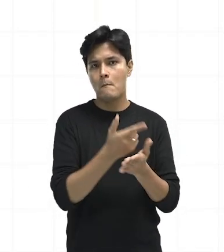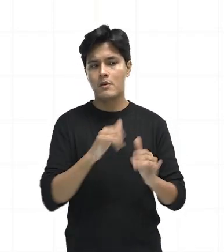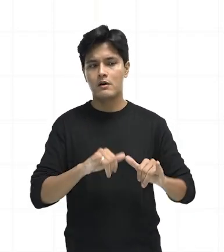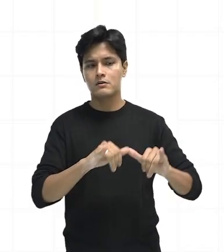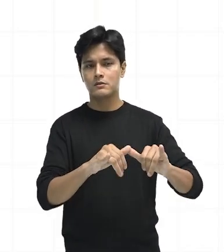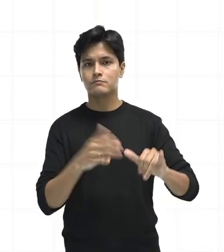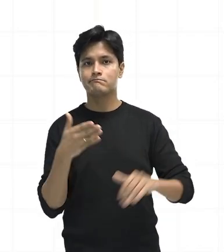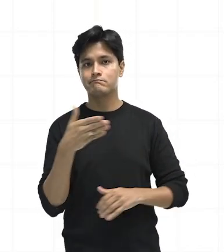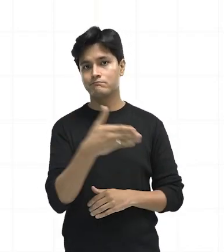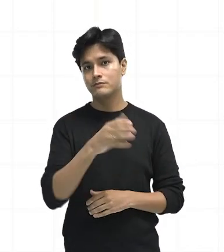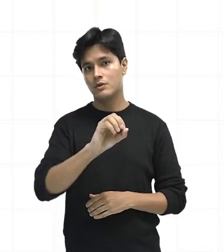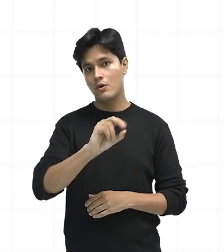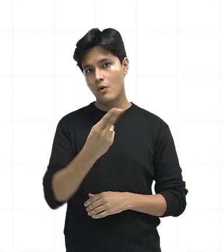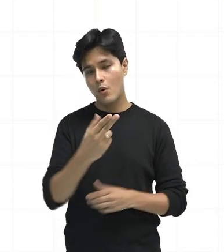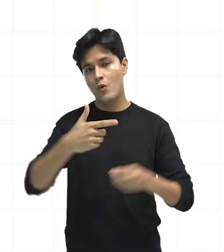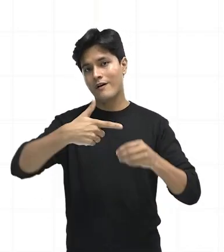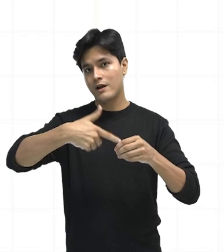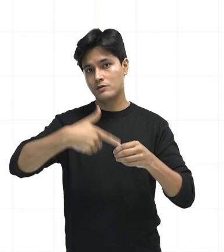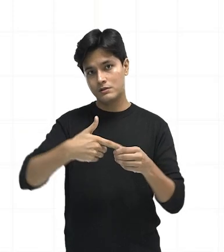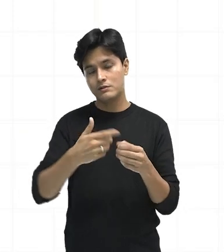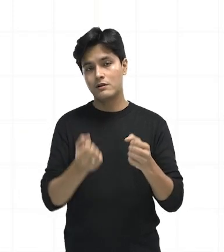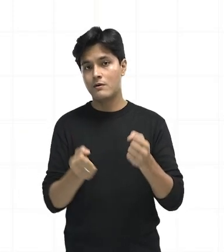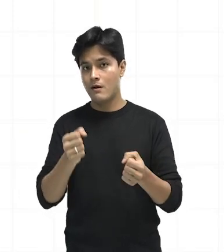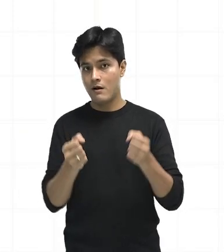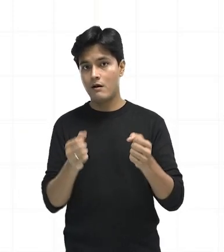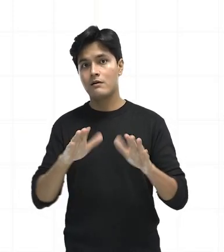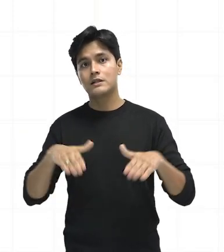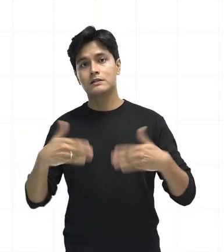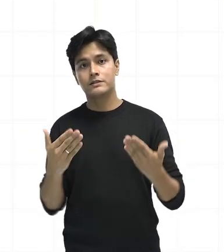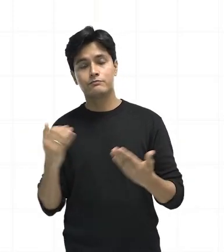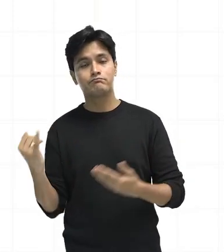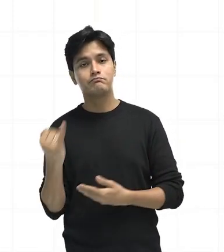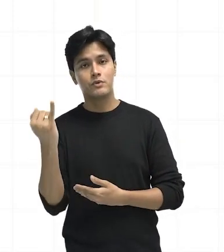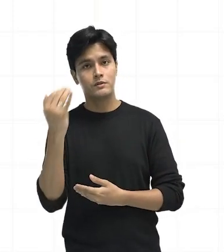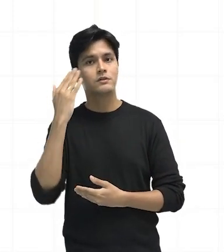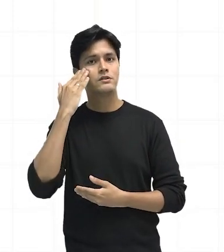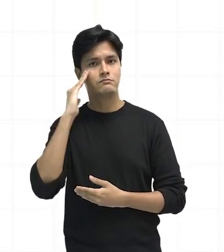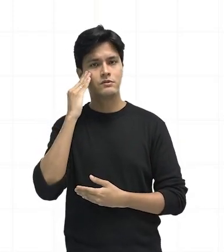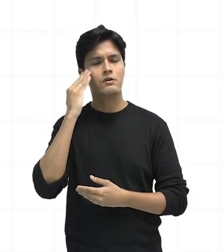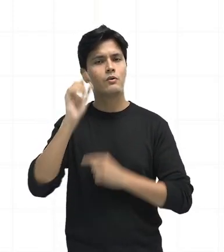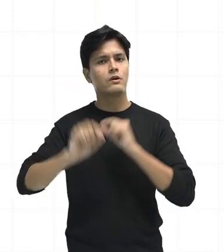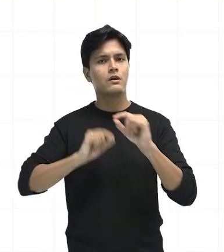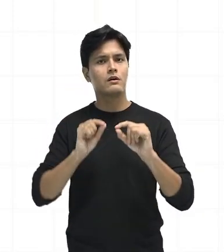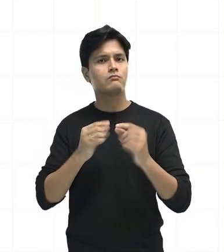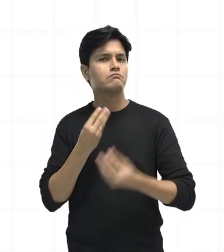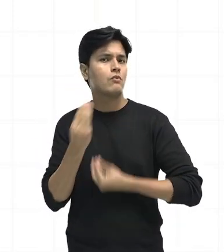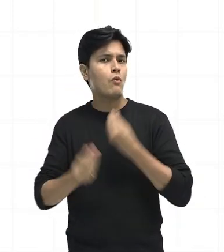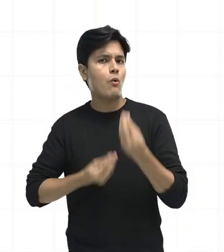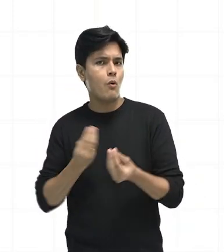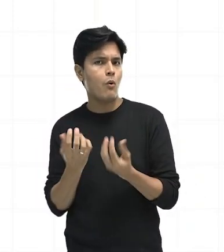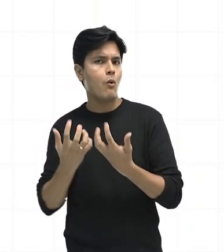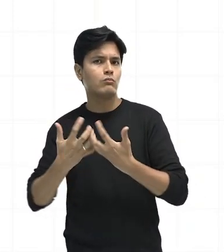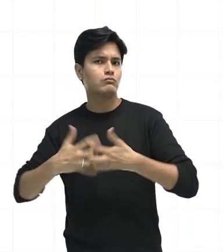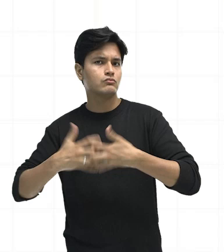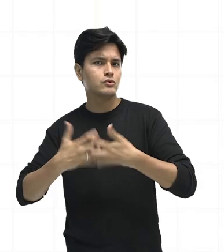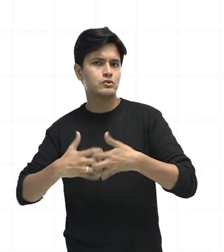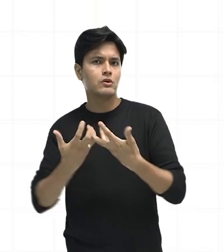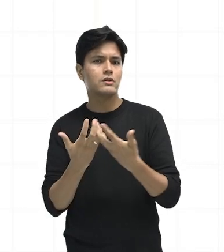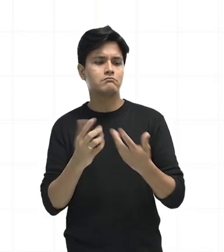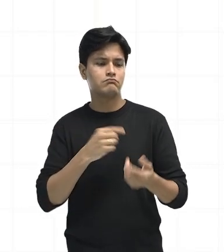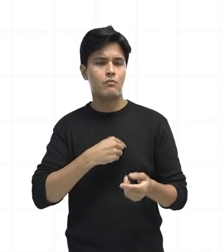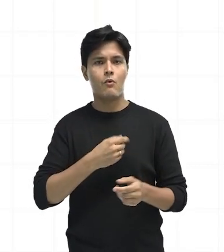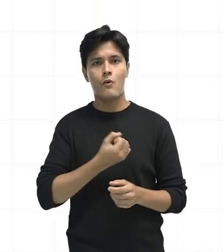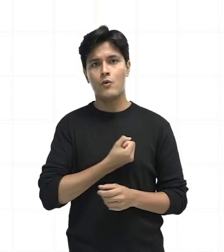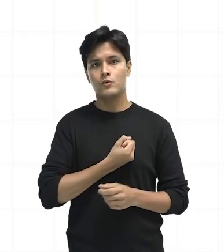supermercado ou abastecer o carro. Assim, é importante entender como funciona o sistema de